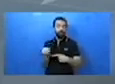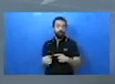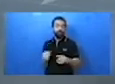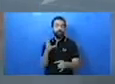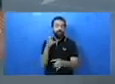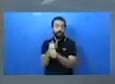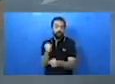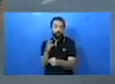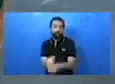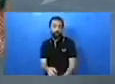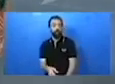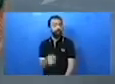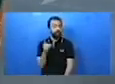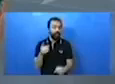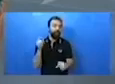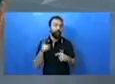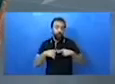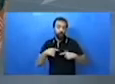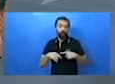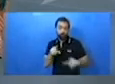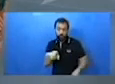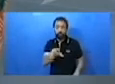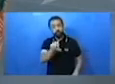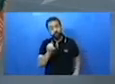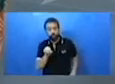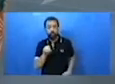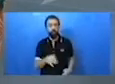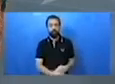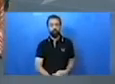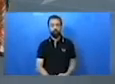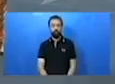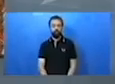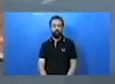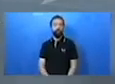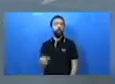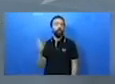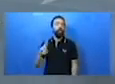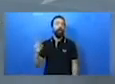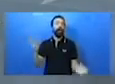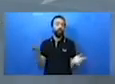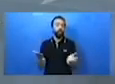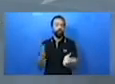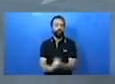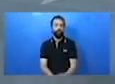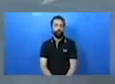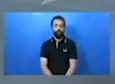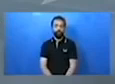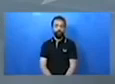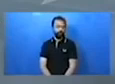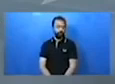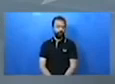do material que a gente pediu para vocês separarem? Vocês vão usar ele agora, tá bom? Peguem